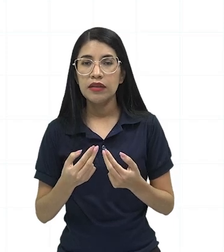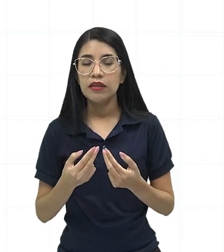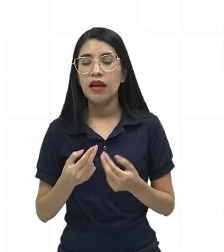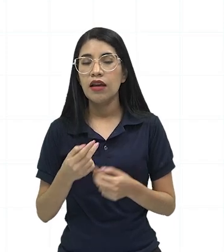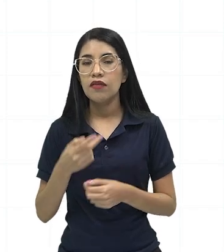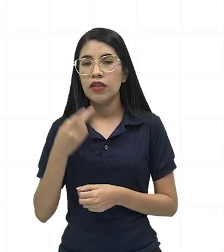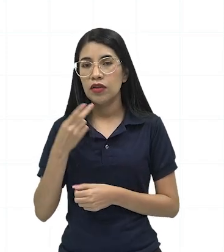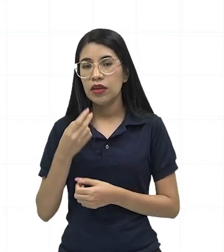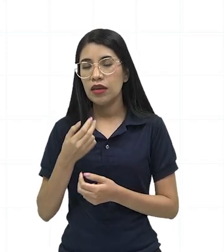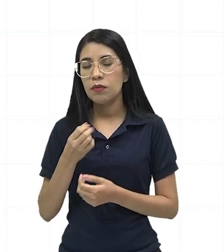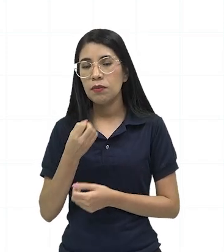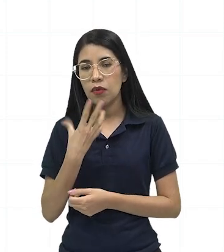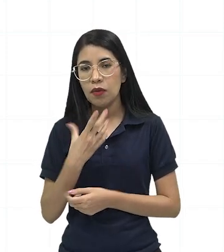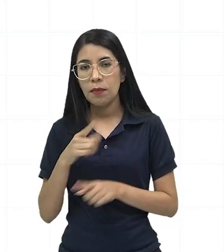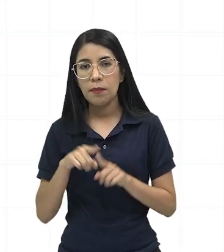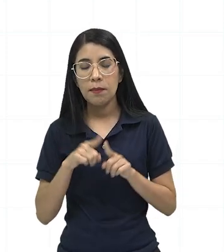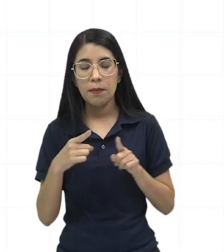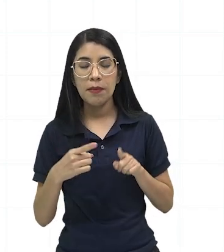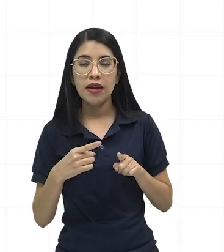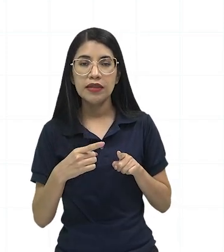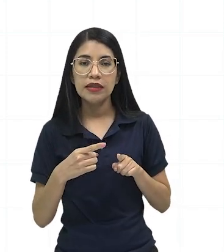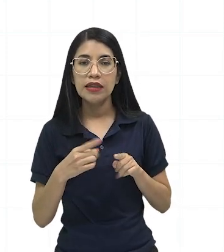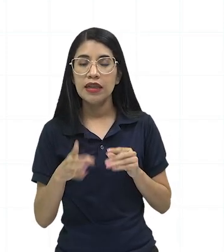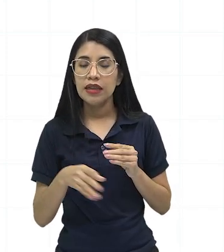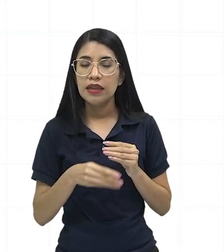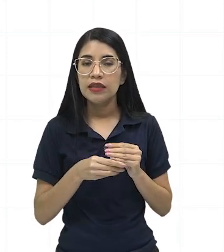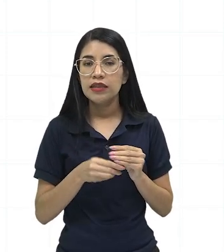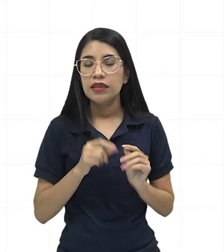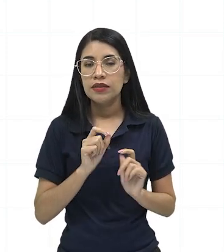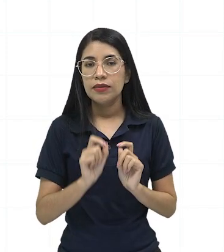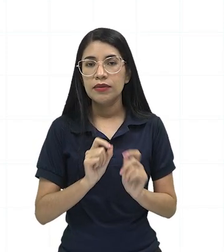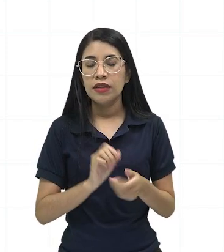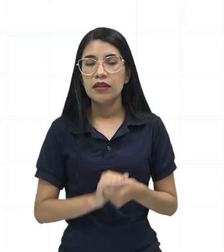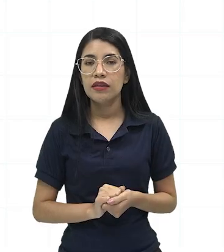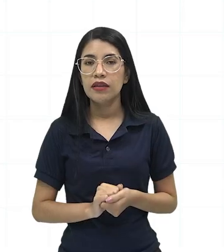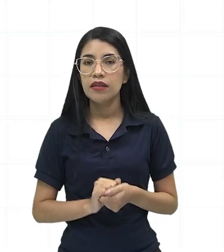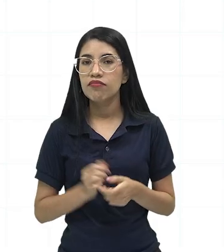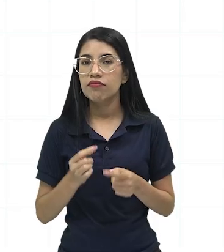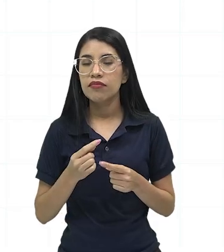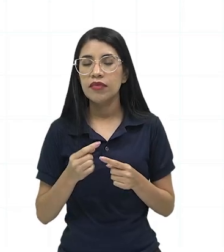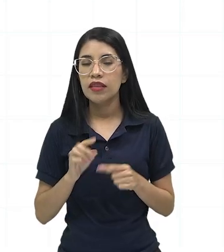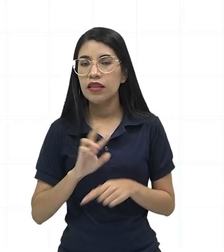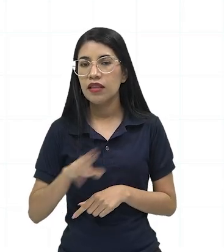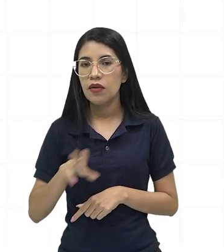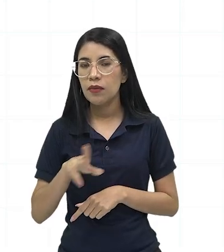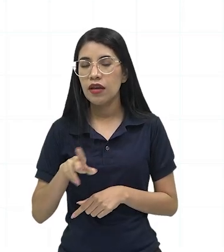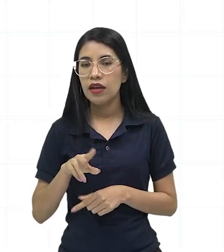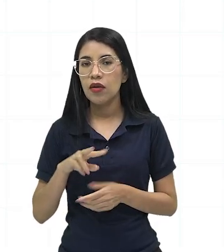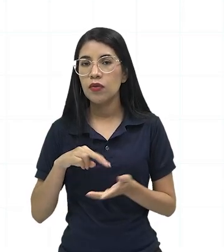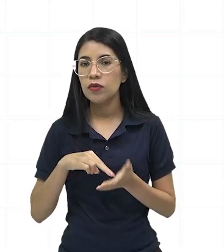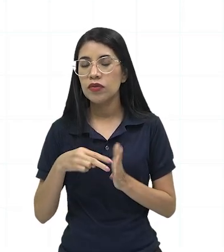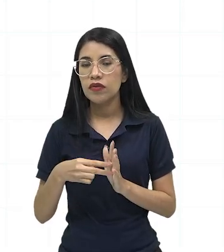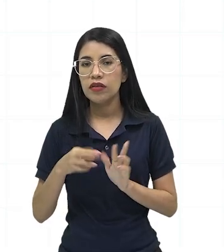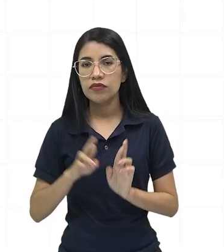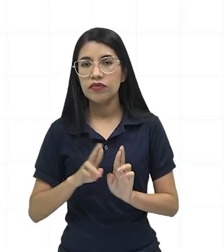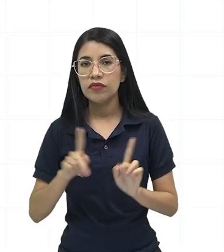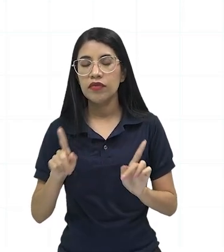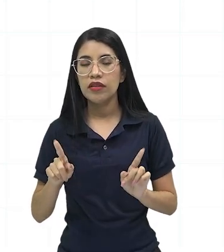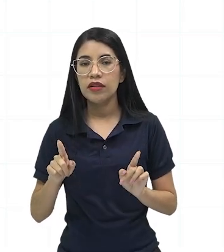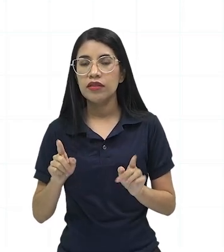bom, mas depois ele nega completamente, né, com um sentido